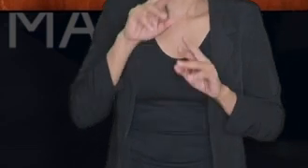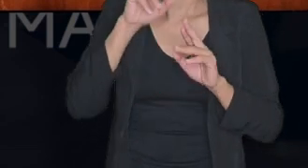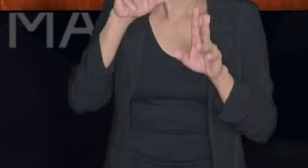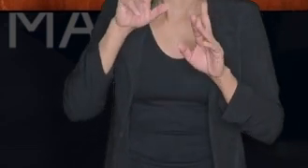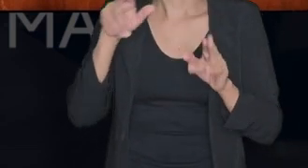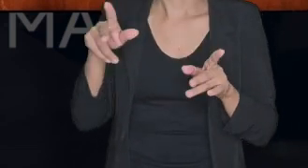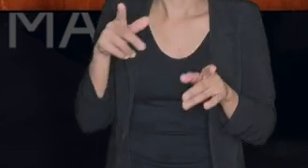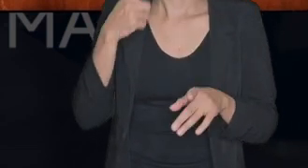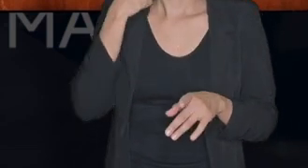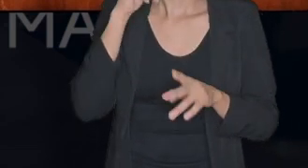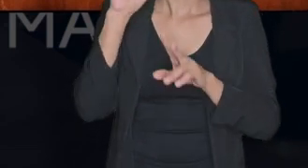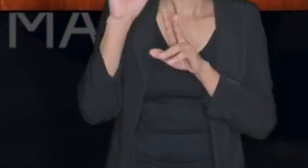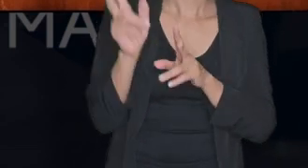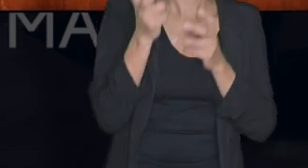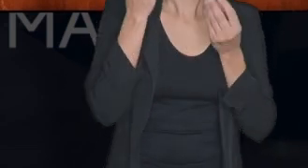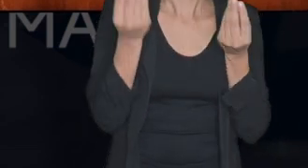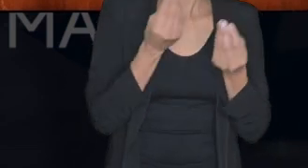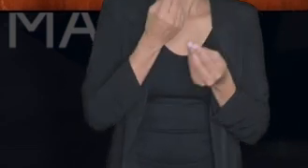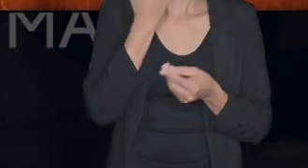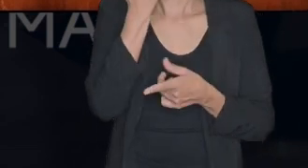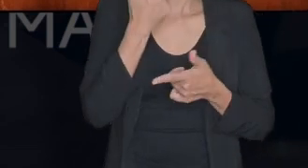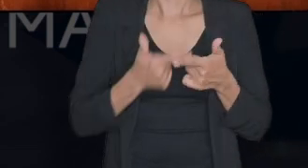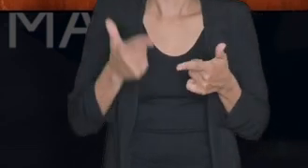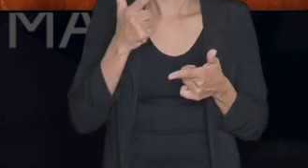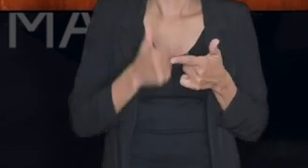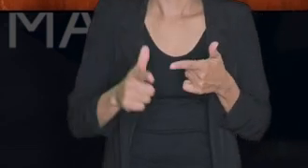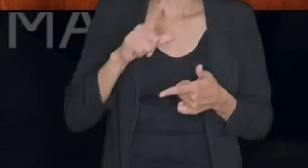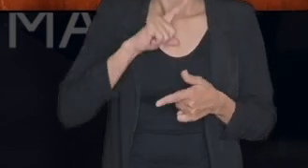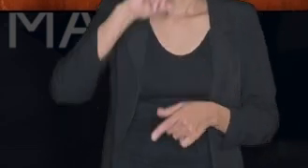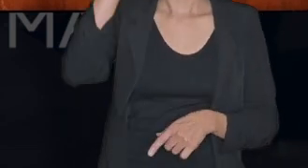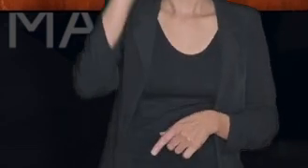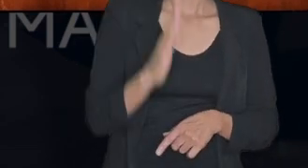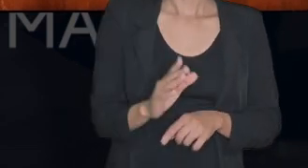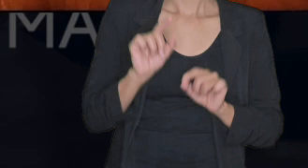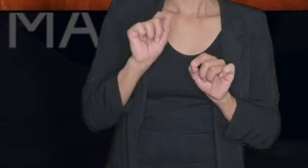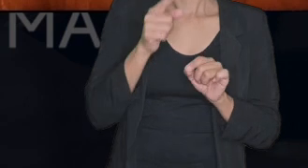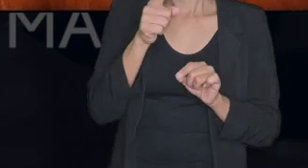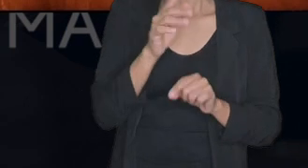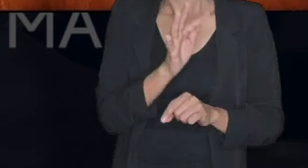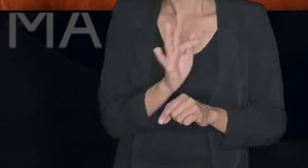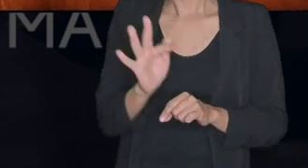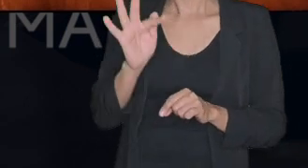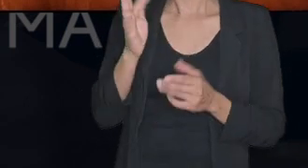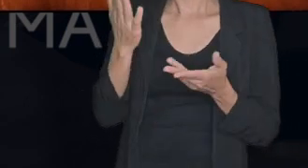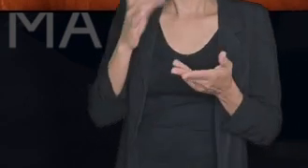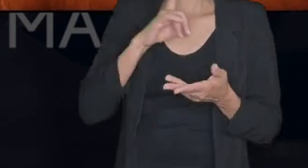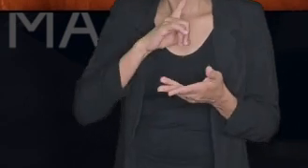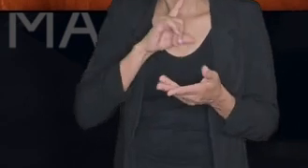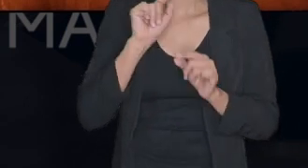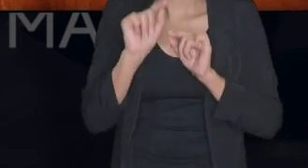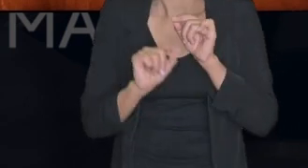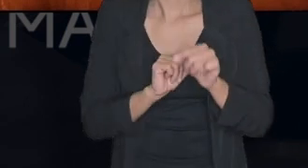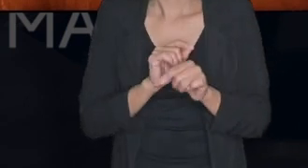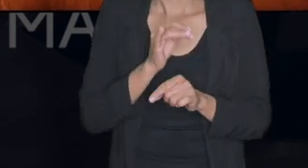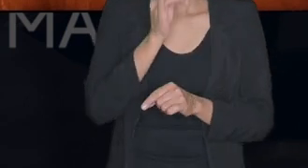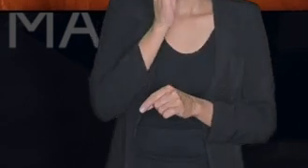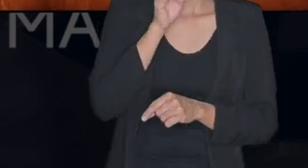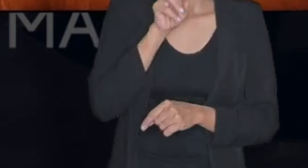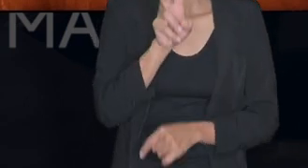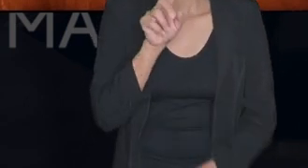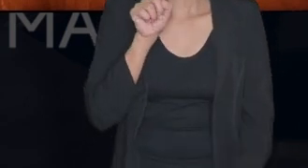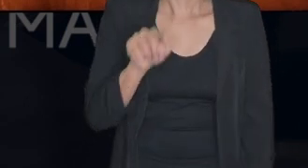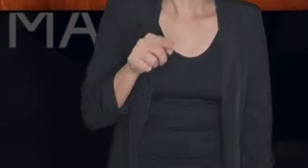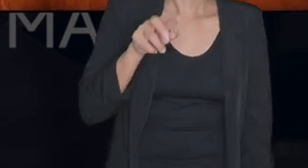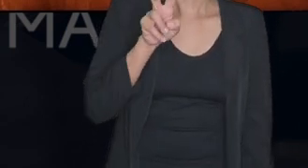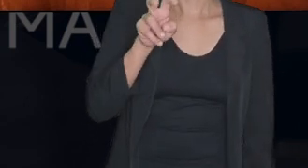grande problema do Brasil é essa federação de, vai lá, 5.560 municípios, em